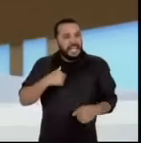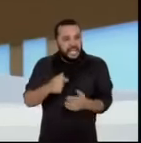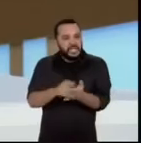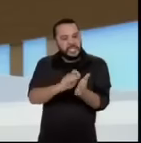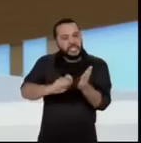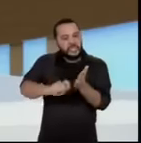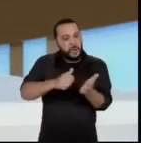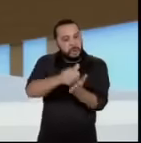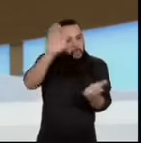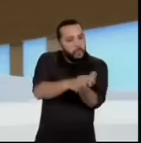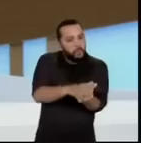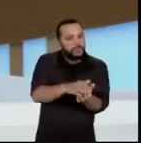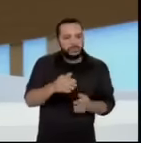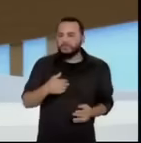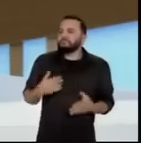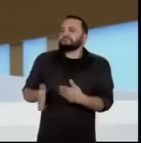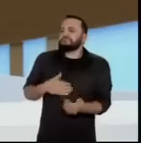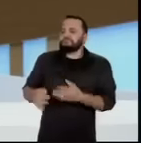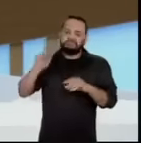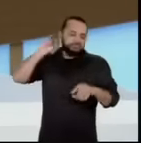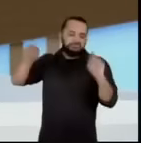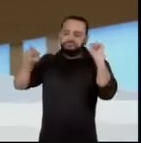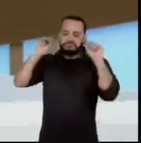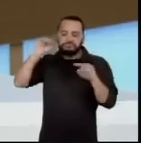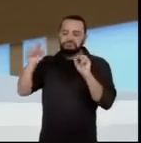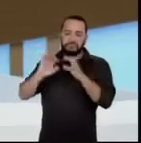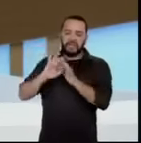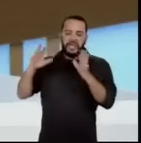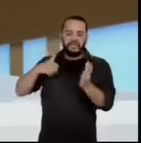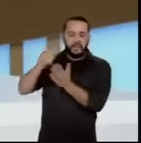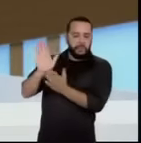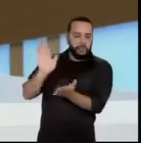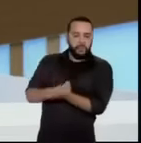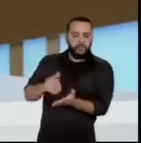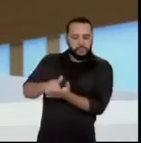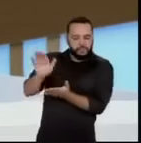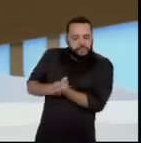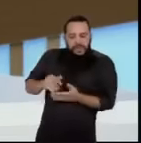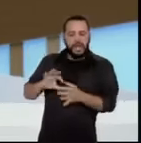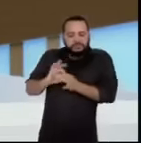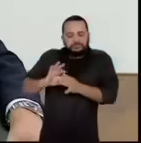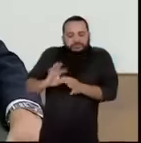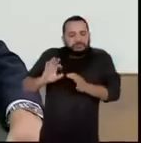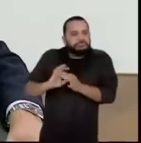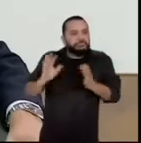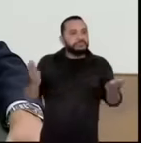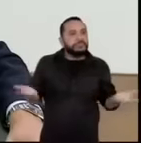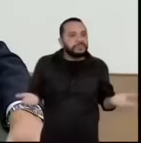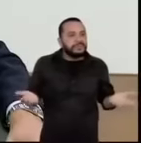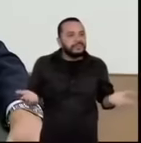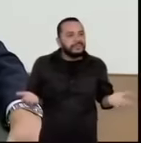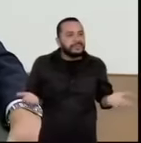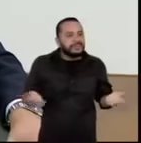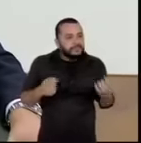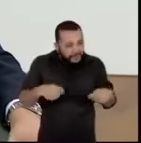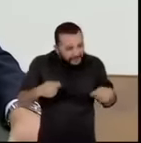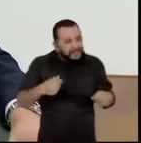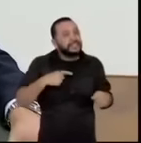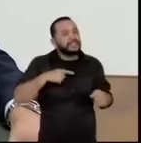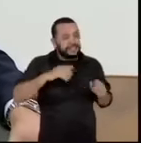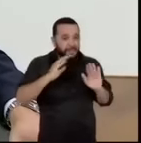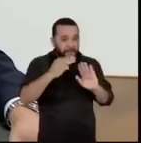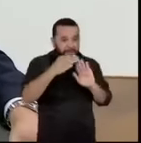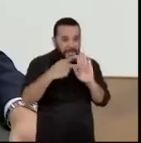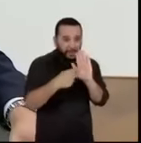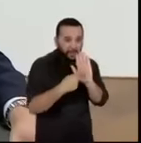não se importa. Então, minha pergunta é... Duas. Não é hora do senhor recomendar ao presidente Bolsonaro que baixe uma medida